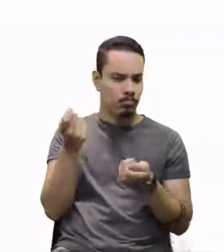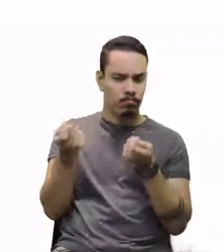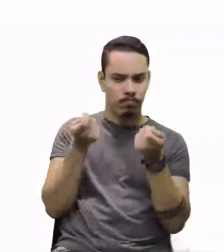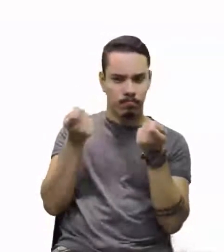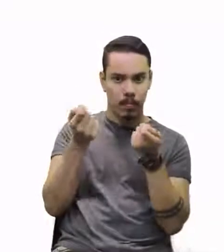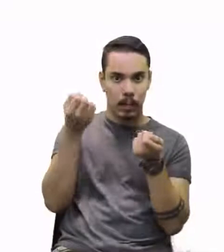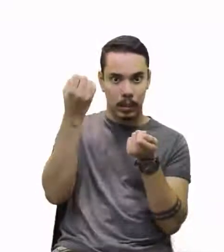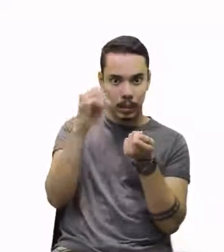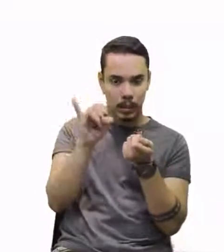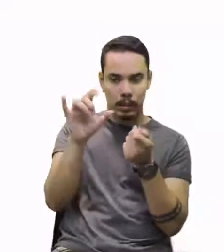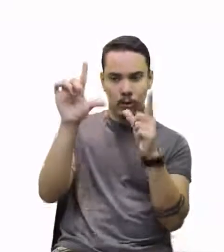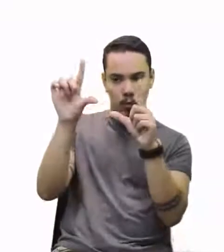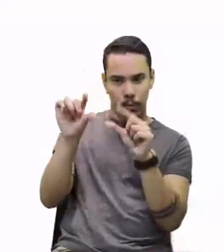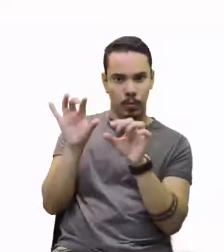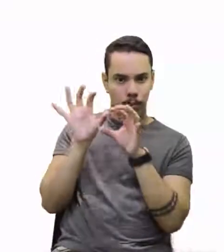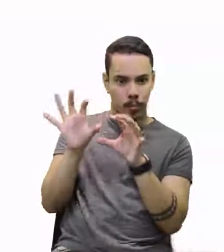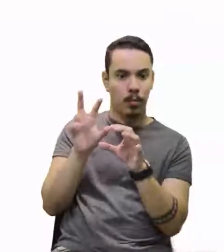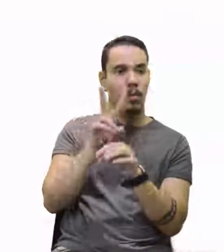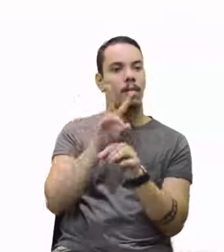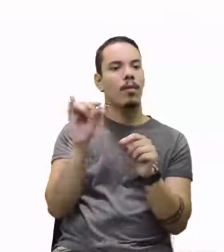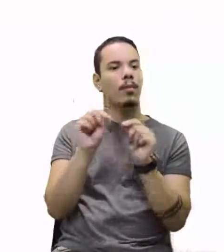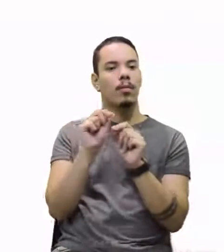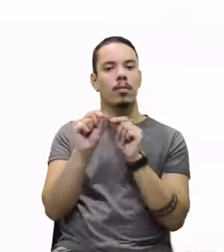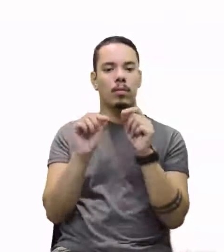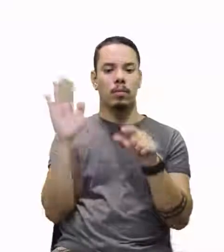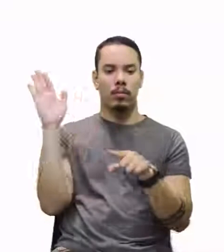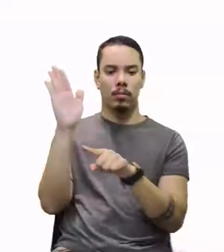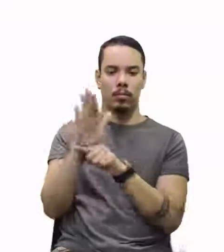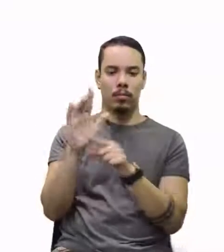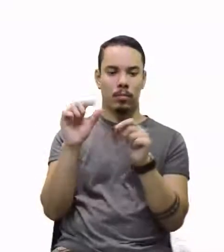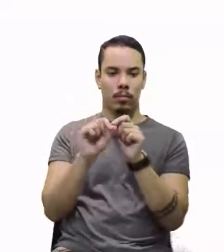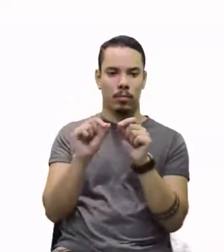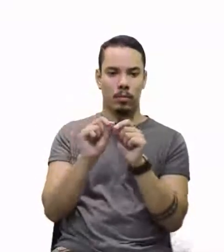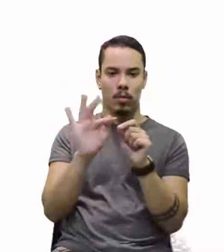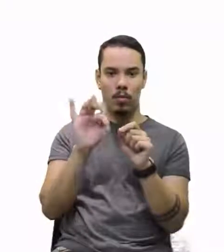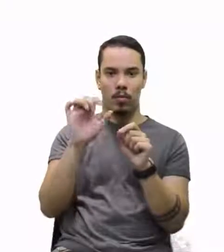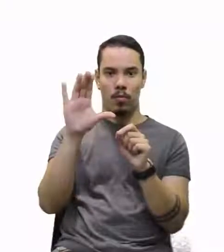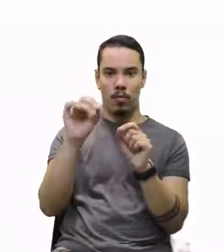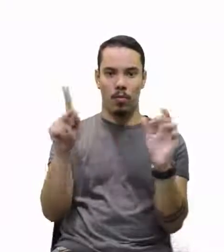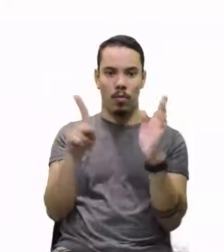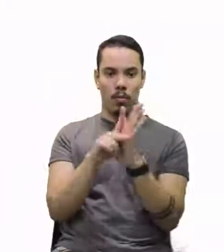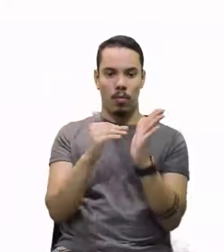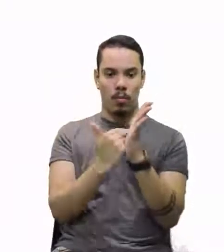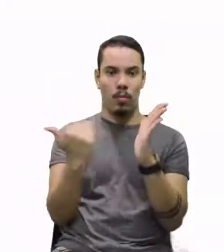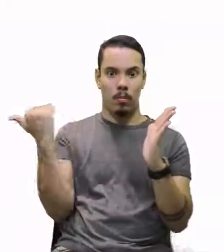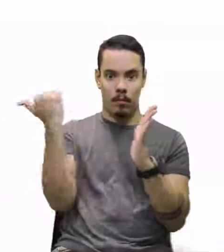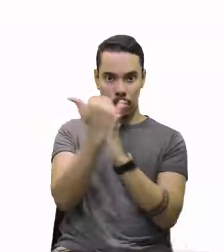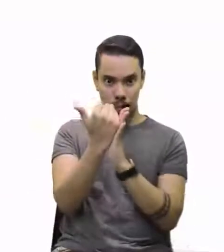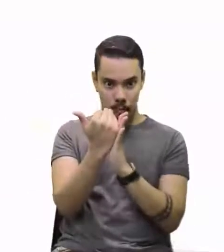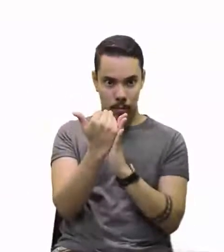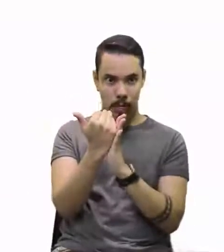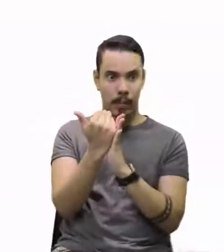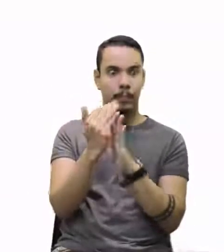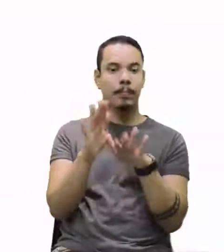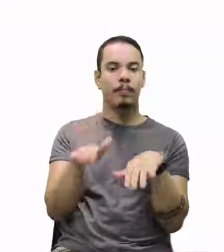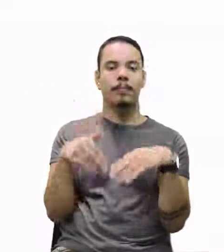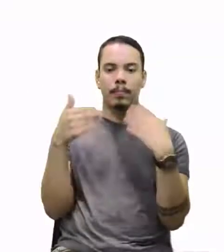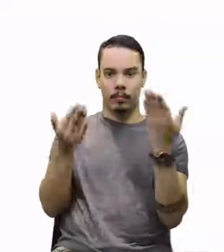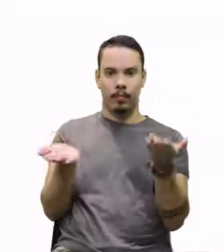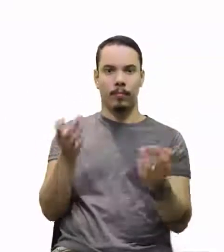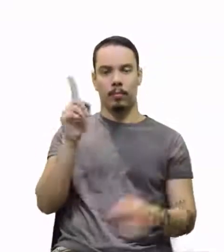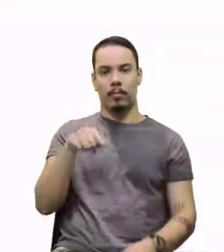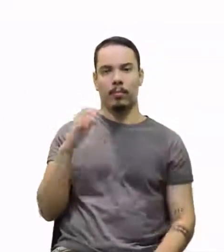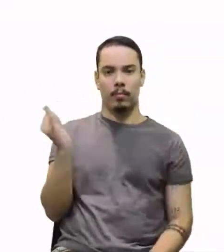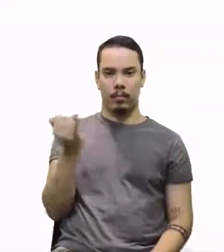Se o fluxo estiver diminuindo, ele vai ajudar e fazer um fluxo para aumentar. Então, é importante